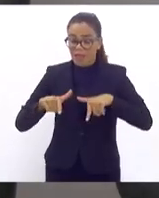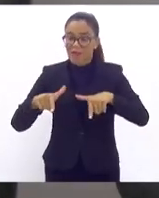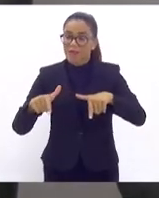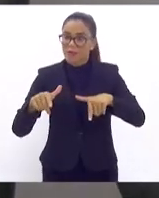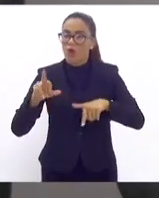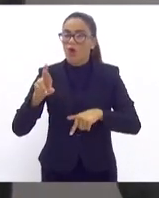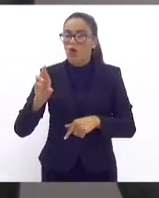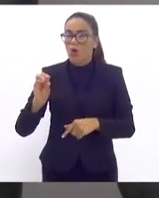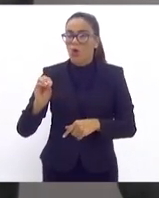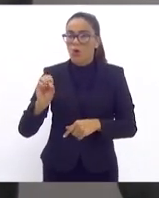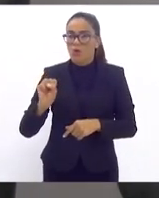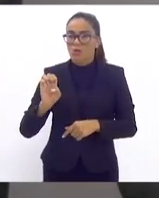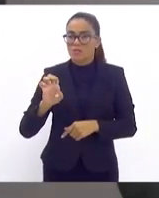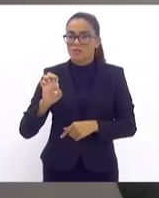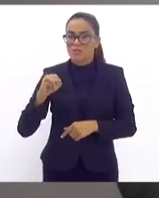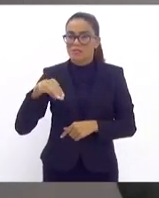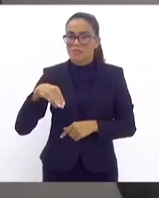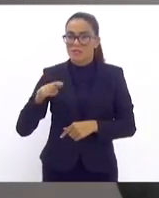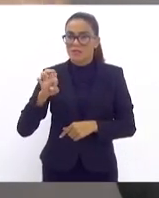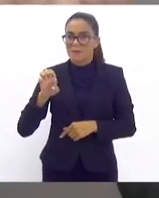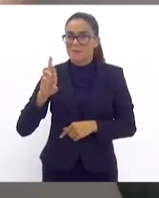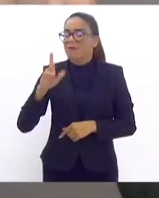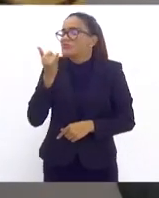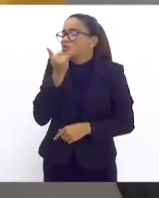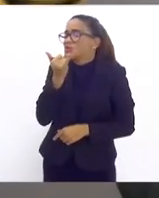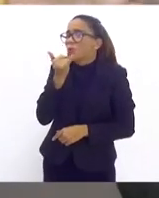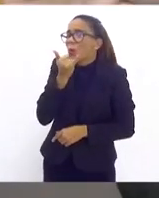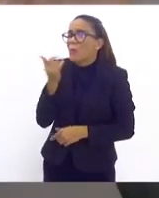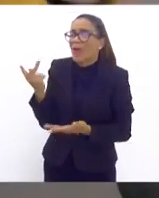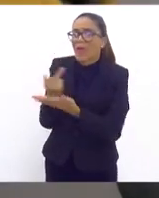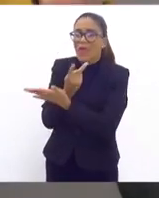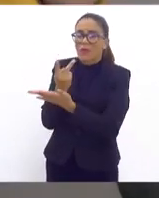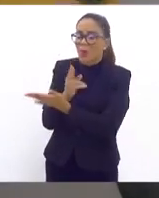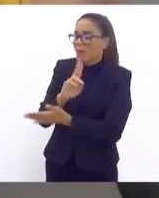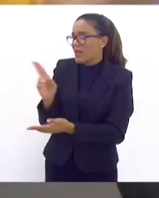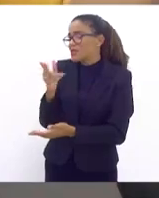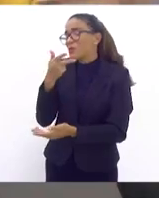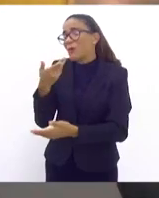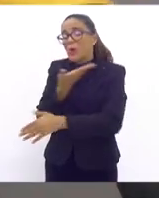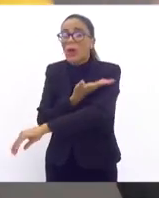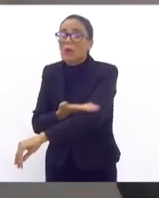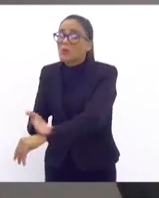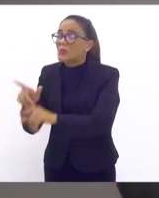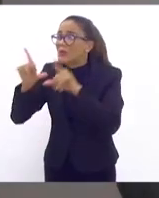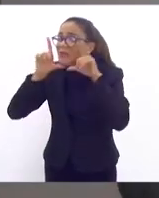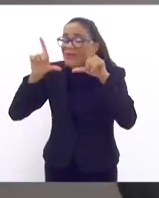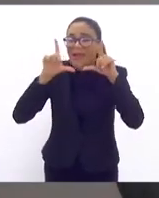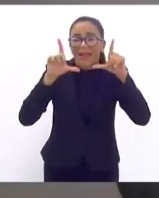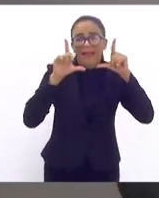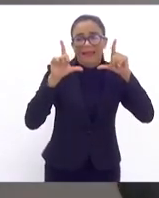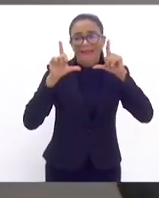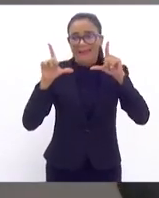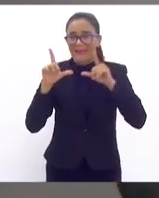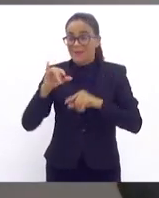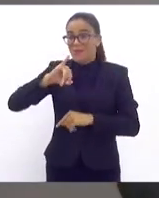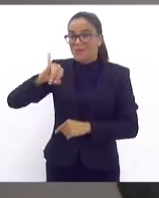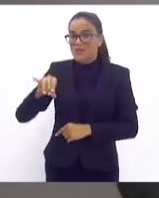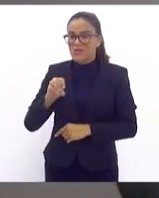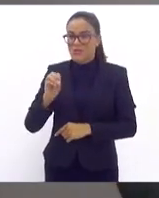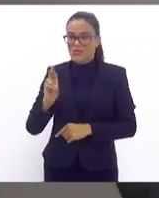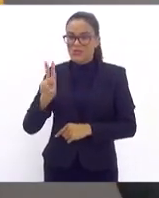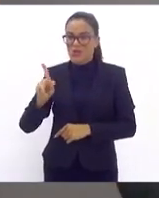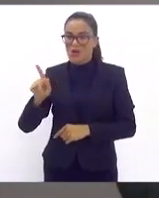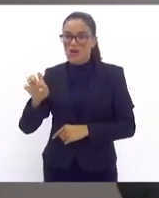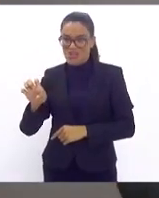Reis, iniciativa... Jorge Felipe. Desculpa, Jorge Felipe, é porque eu estou me acostumando com as carinhas ainda. Jorge Felipe. Eles